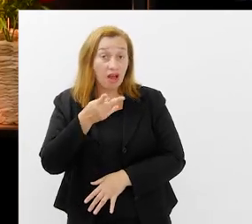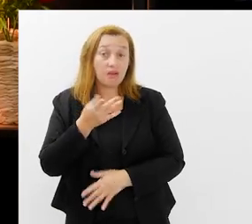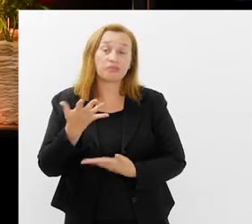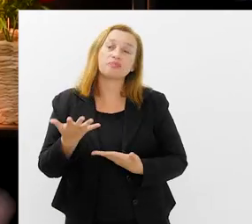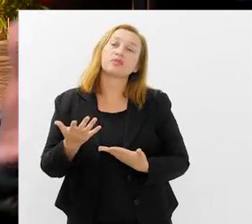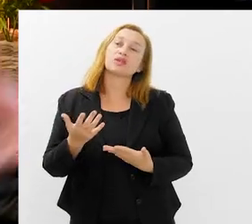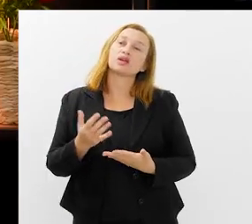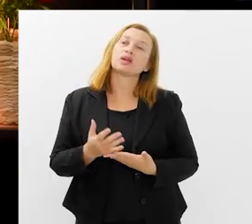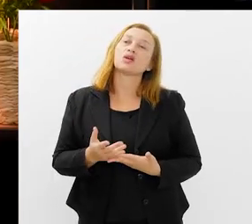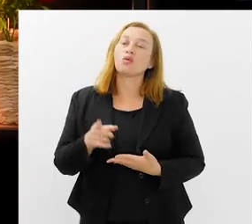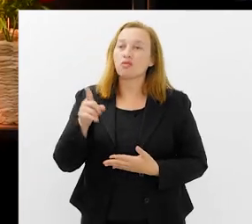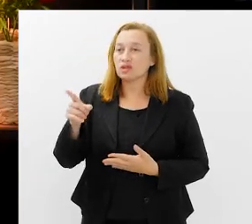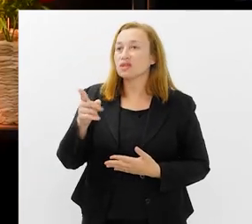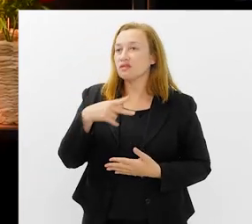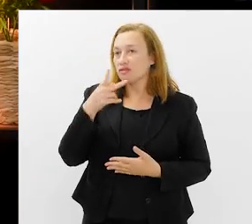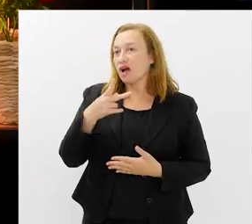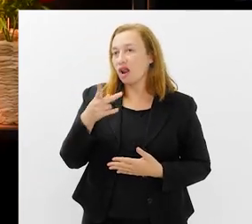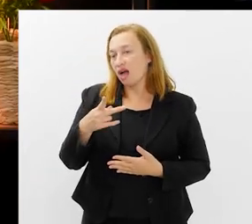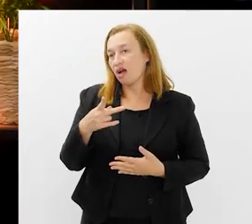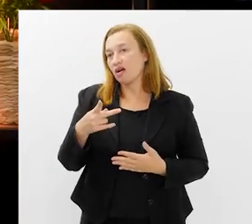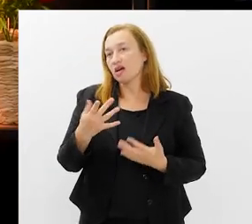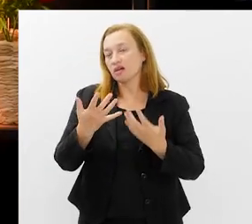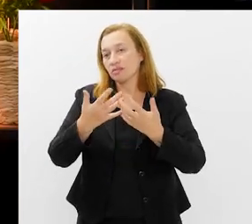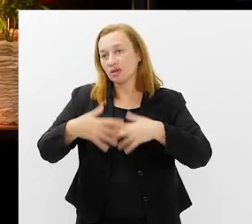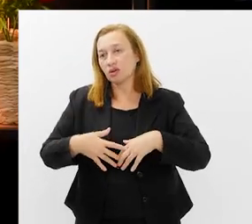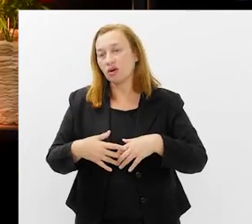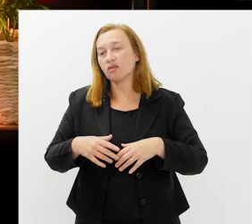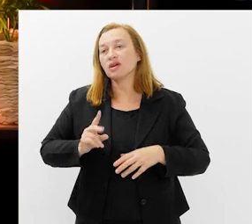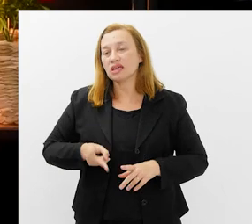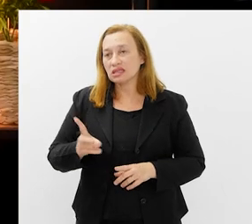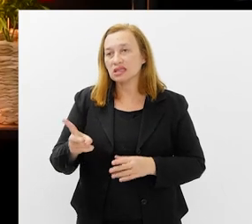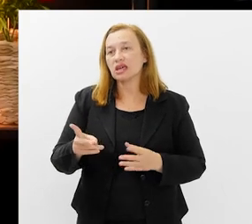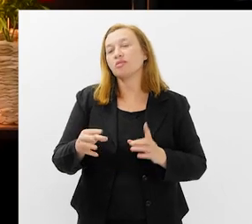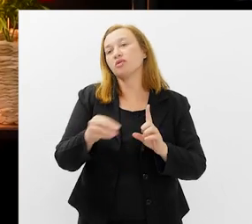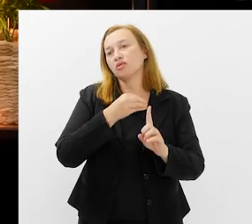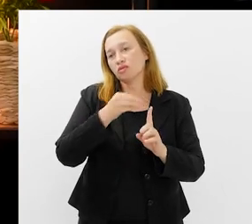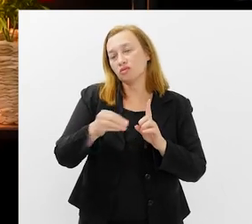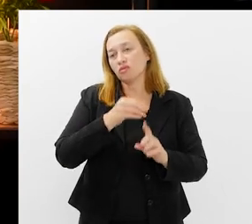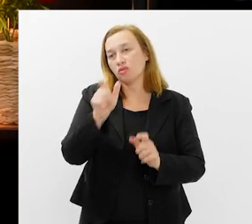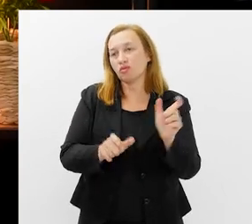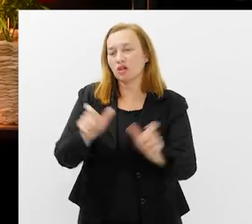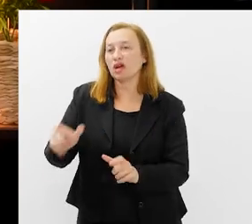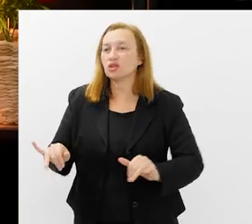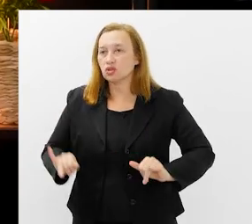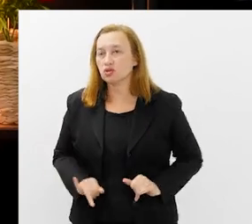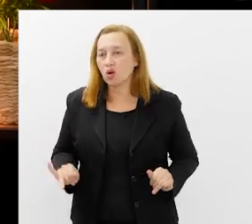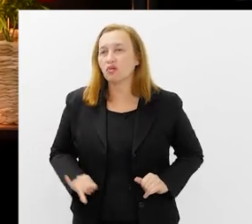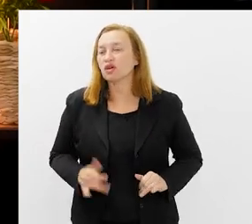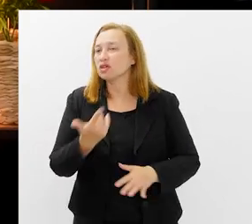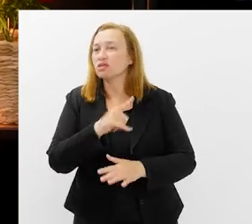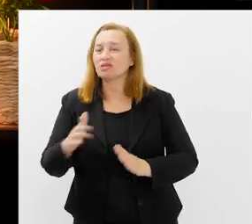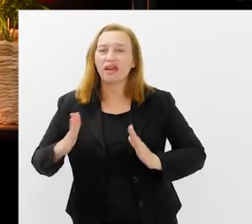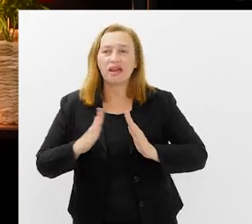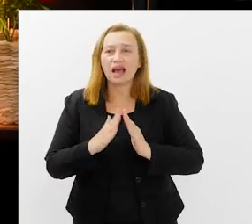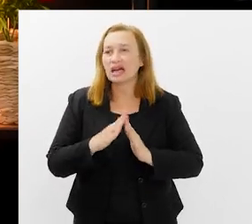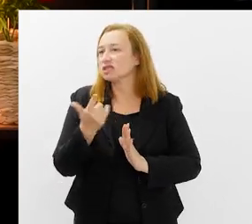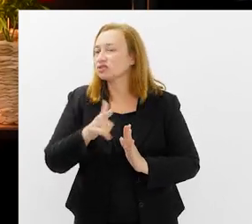E, nesse caso da Serra, como você falou, os vulneráveis sempre sofrem, ficam sem moradia, ficam sem escola,